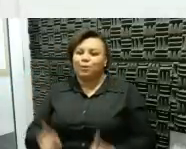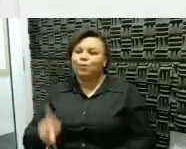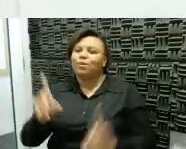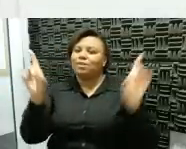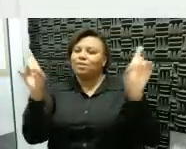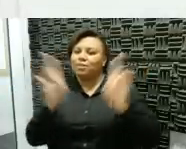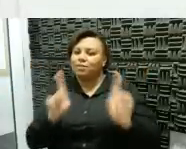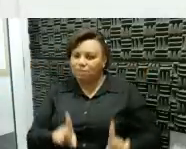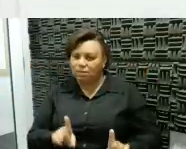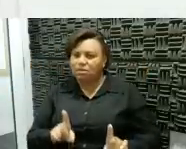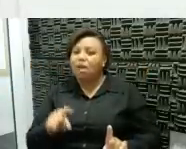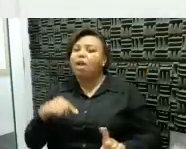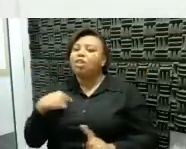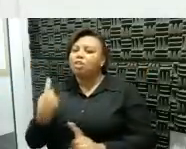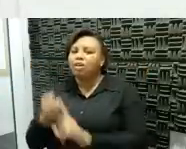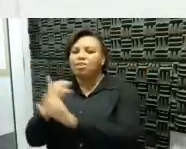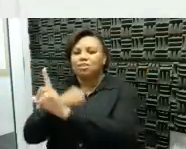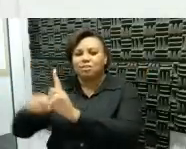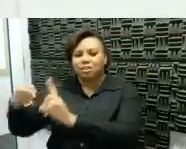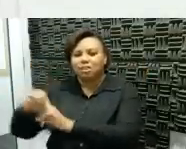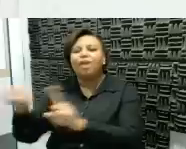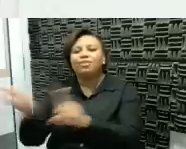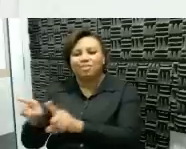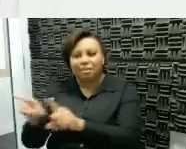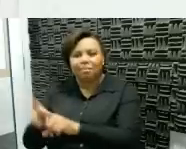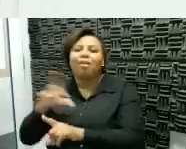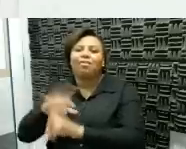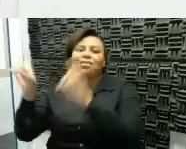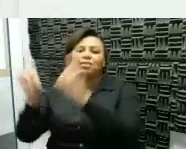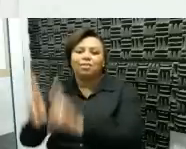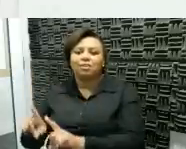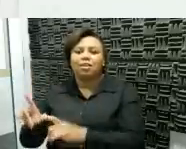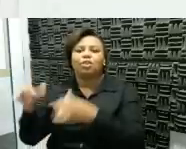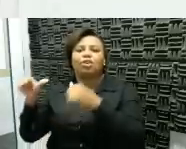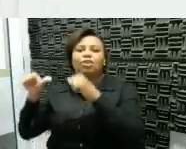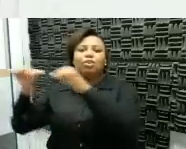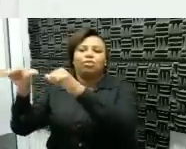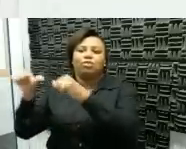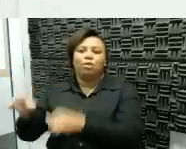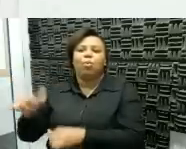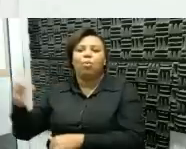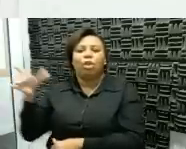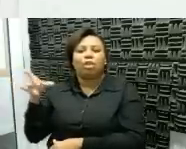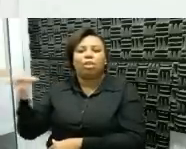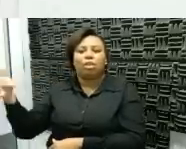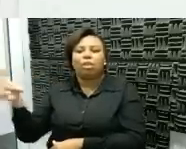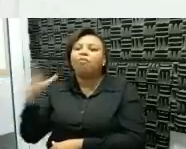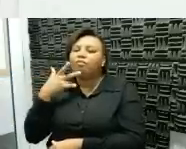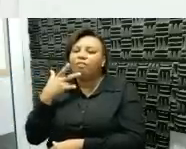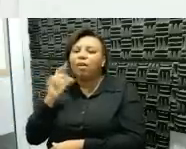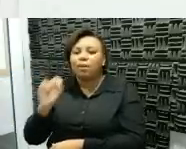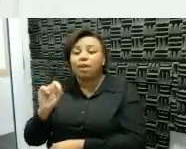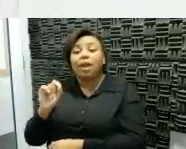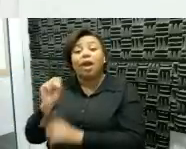deficiente e eu tô contando colando aqui então um outro postit que diz a sociedade é deficiente por quê